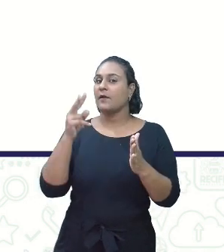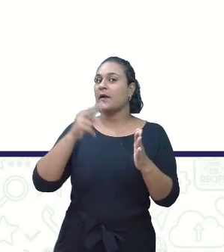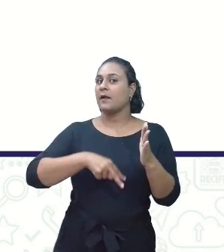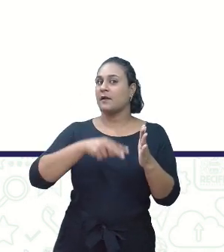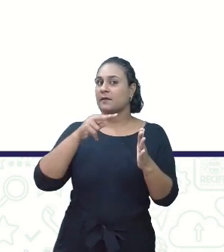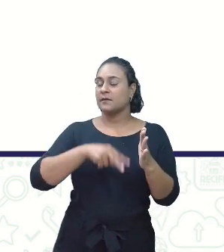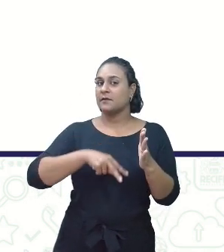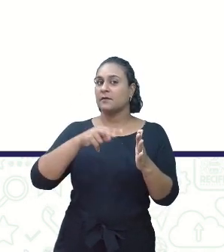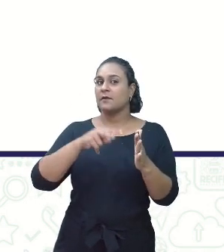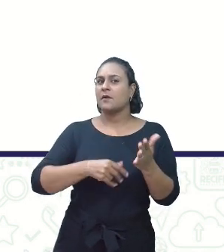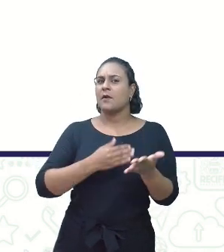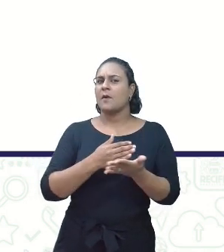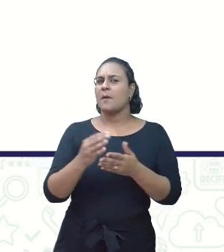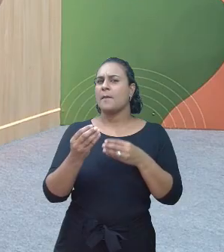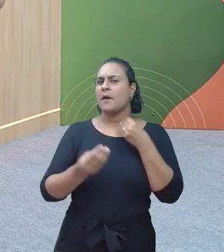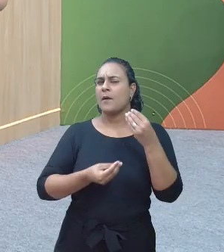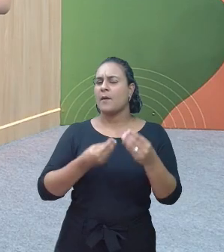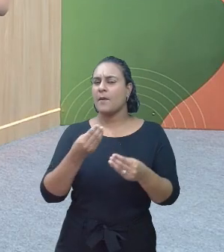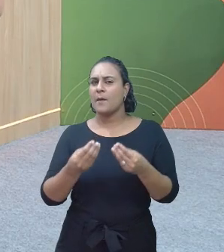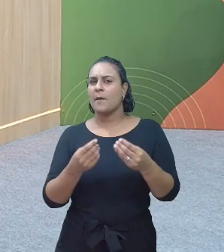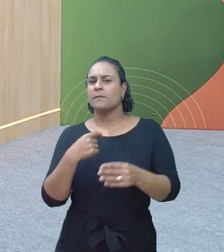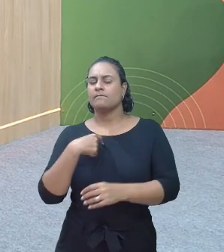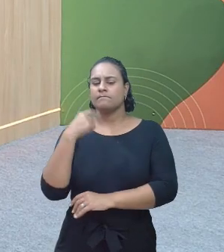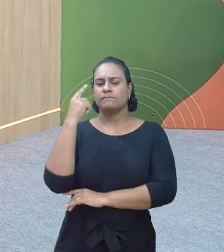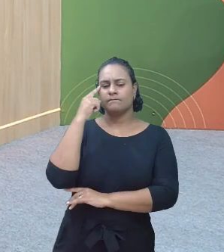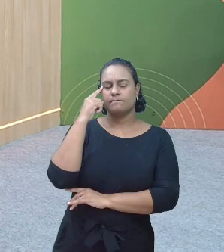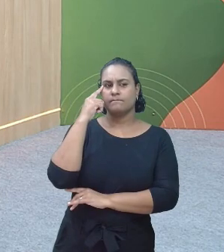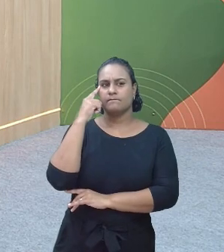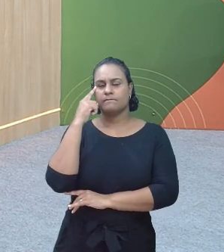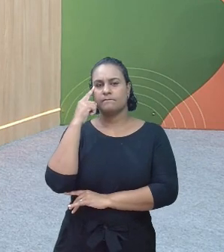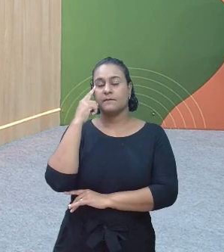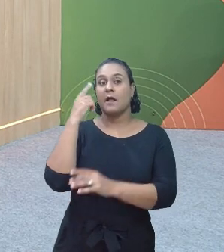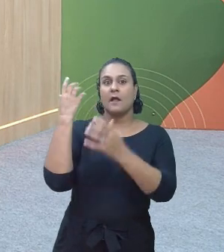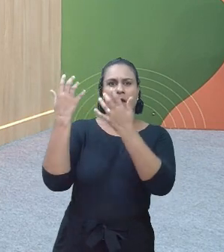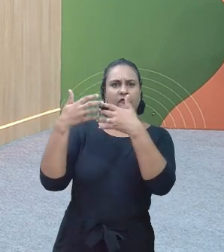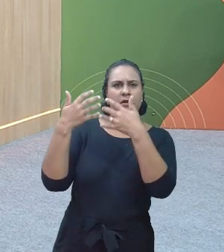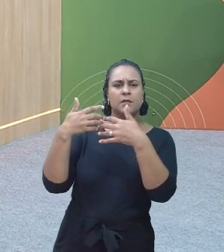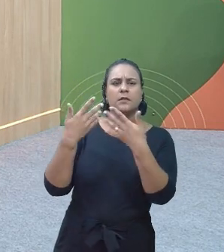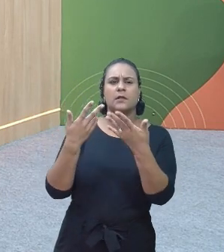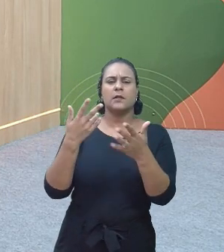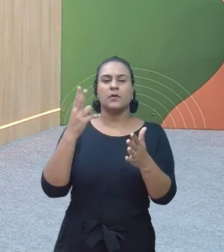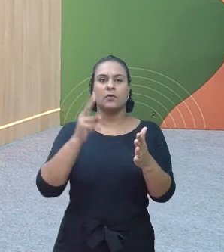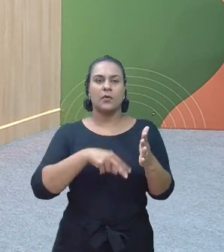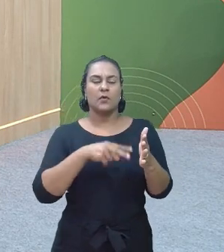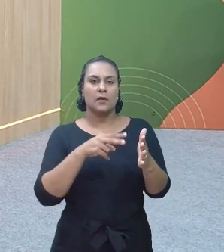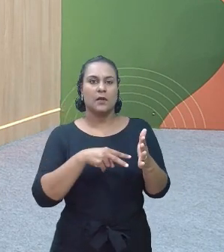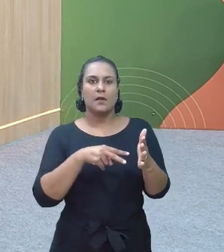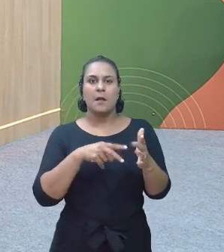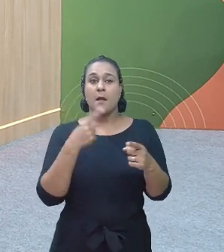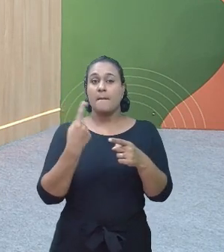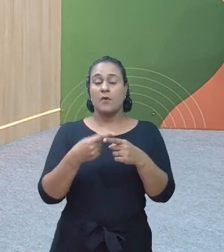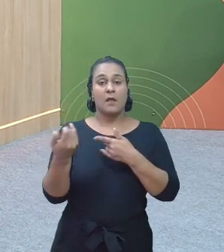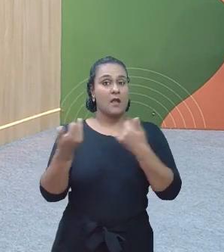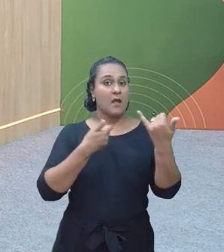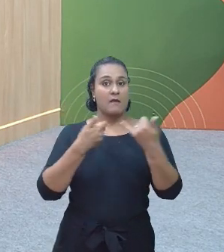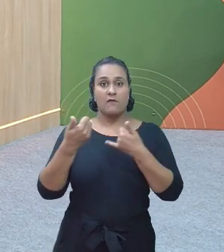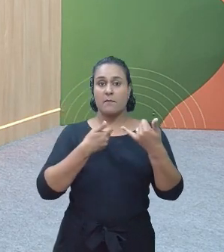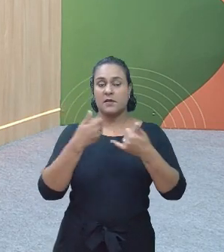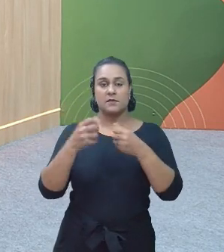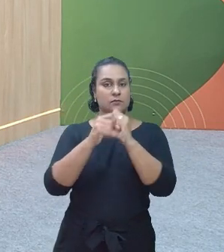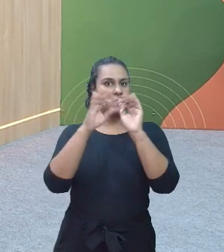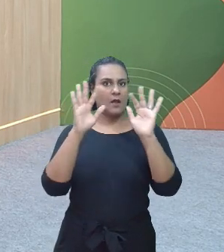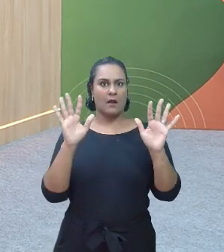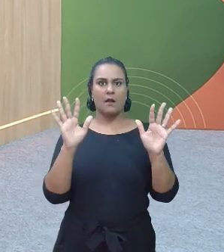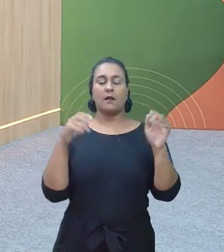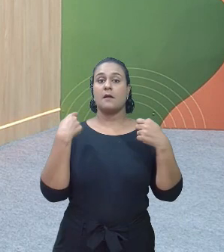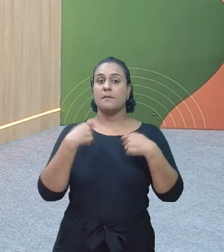ser através desse pensamento, né? Eu começo a criticar a informação que não está tão explícita para que a gente consiga entender